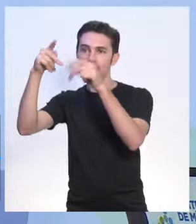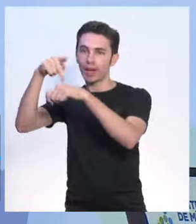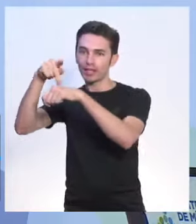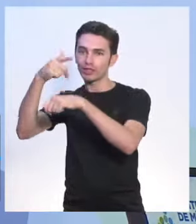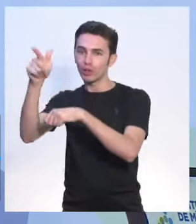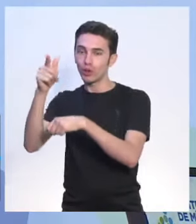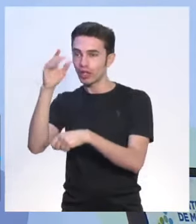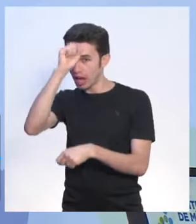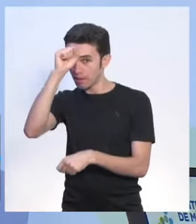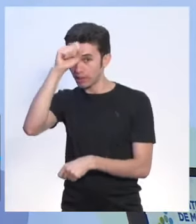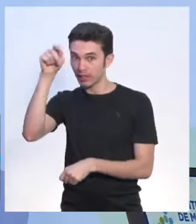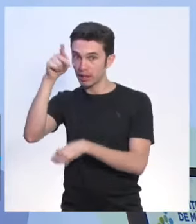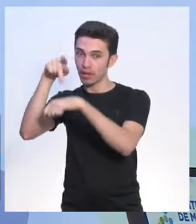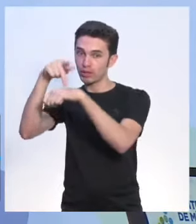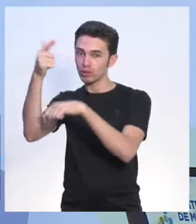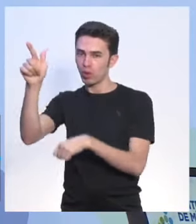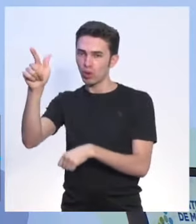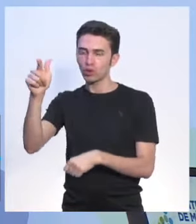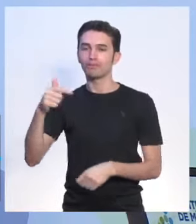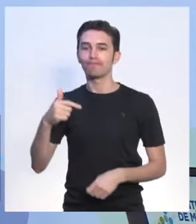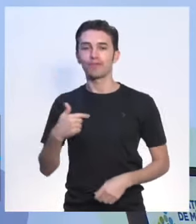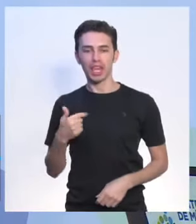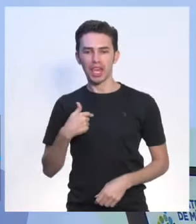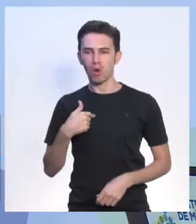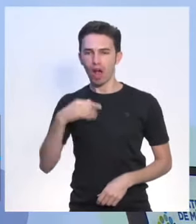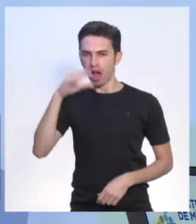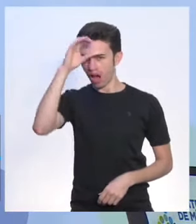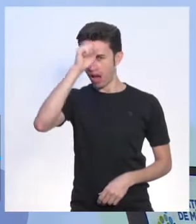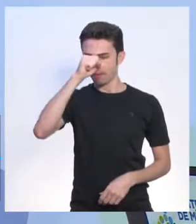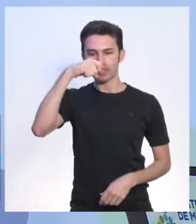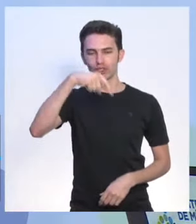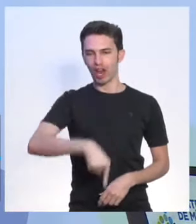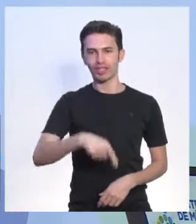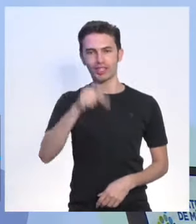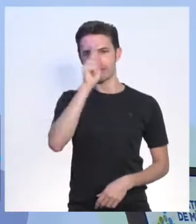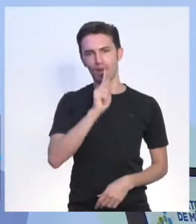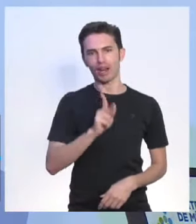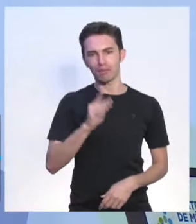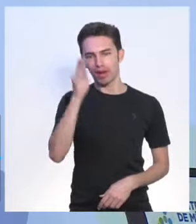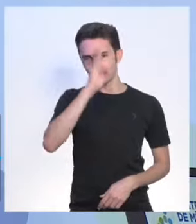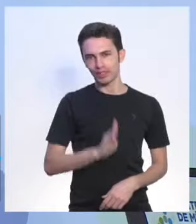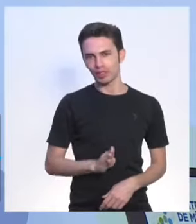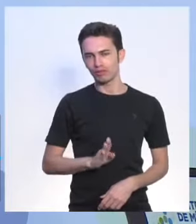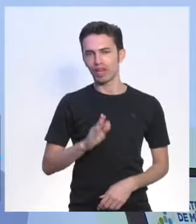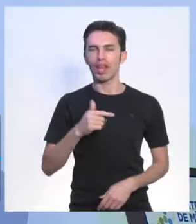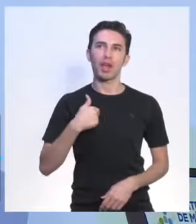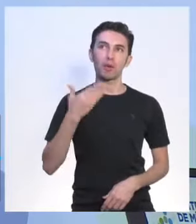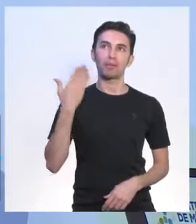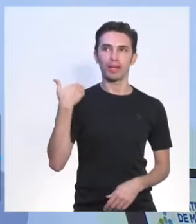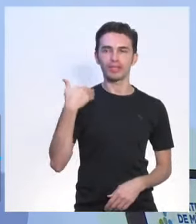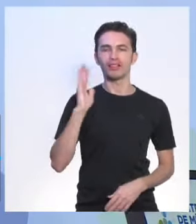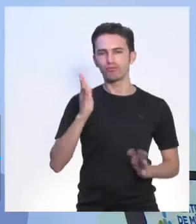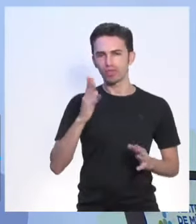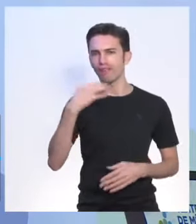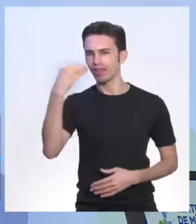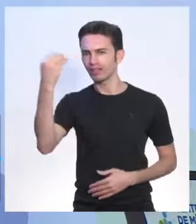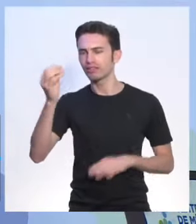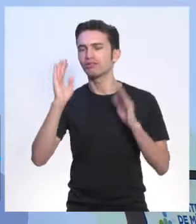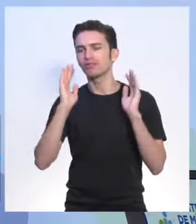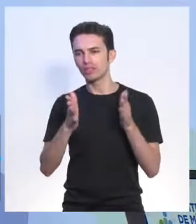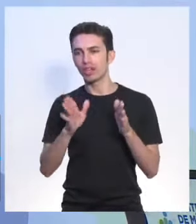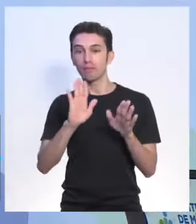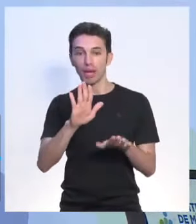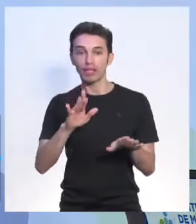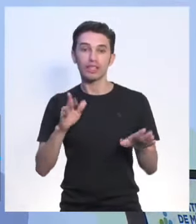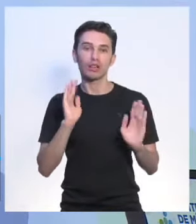no Brasil. Tudo aquilo que eu sei, eu aprendi aqui. Já viajei? Sim, já viajei. Mas quando eu viajei, eu já falava inglês e